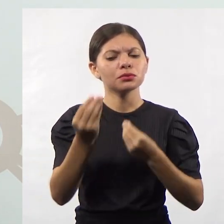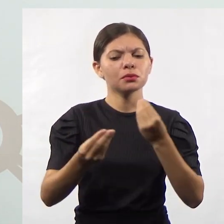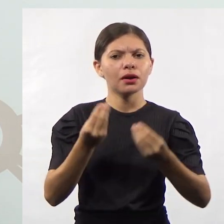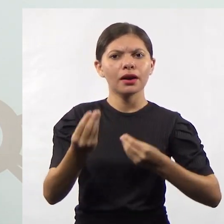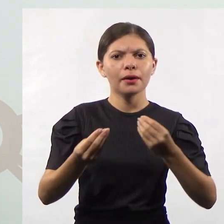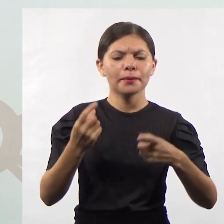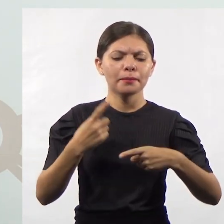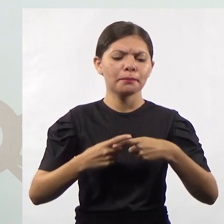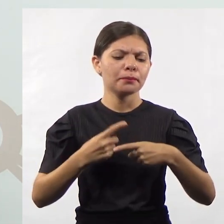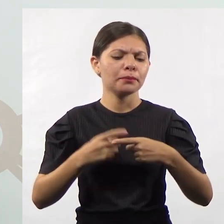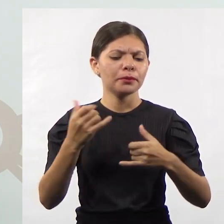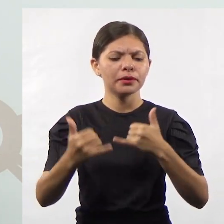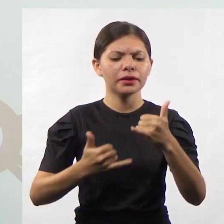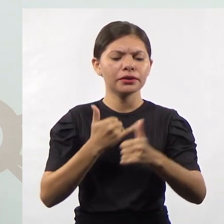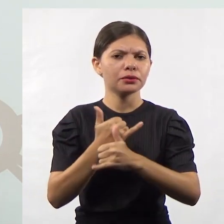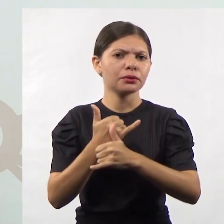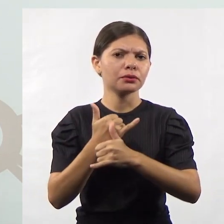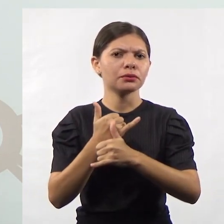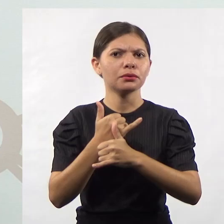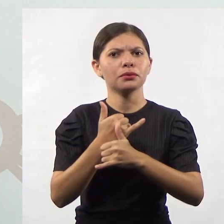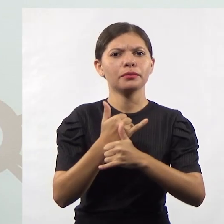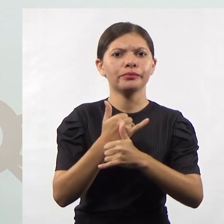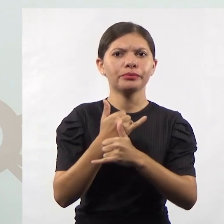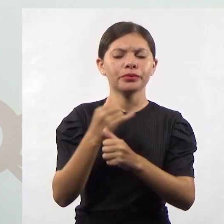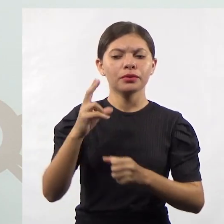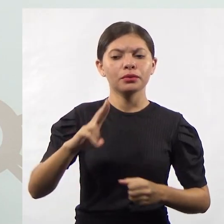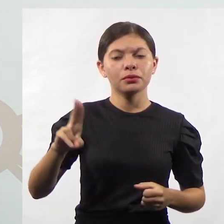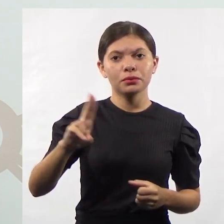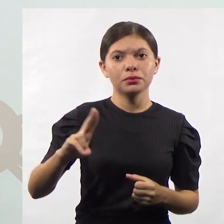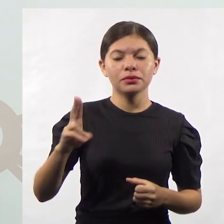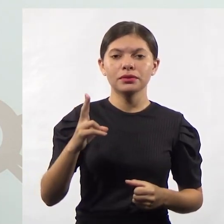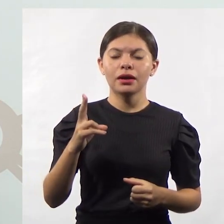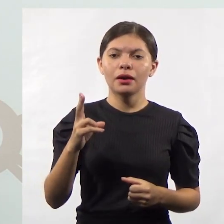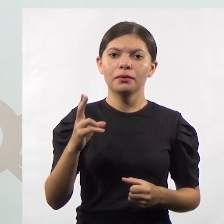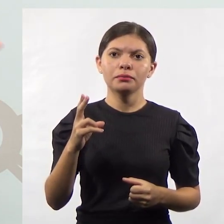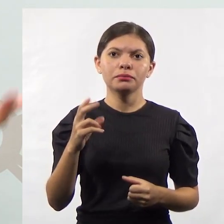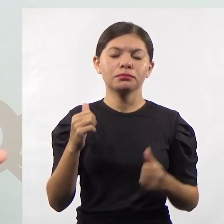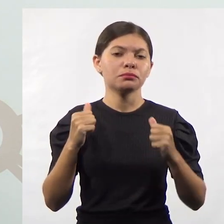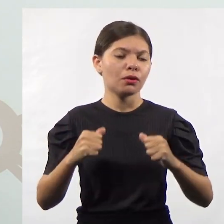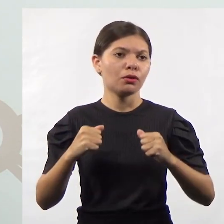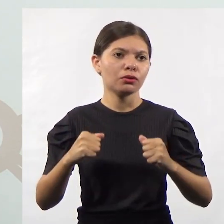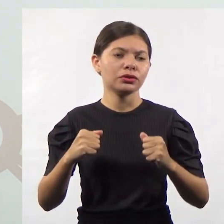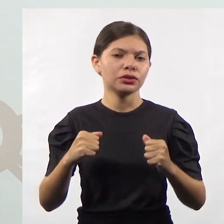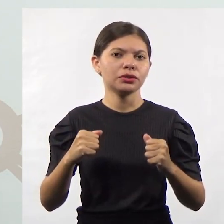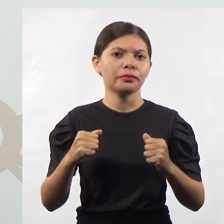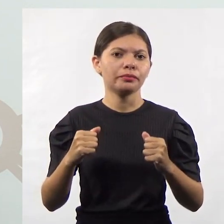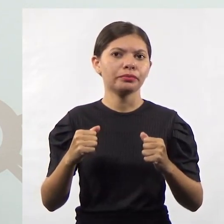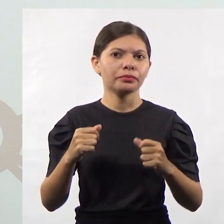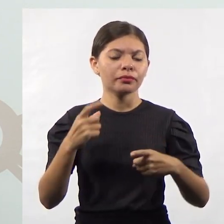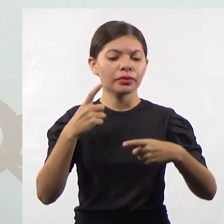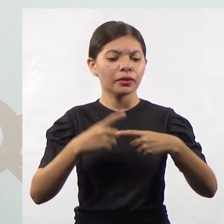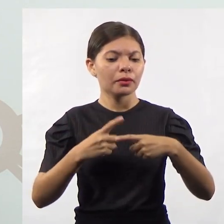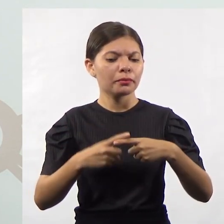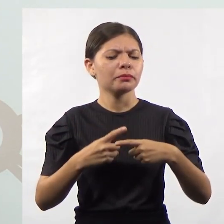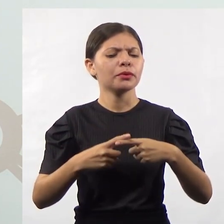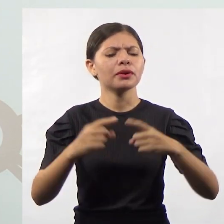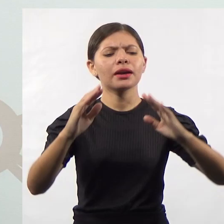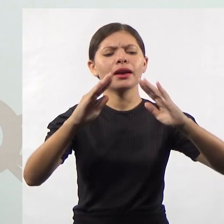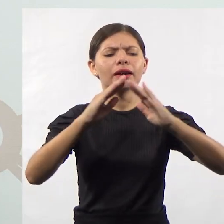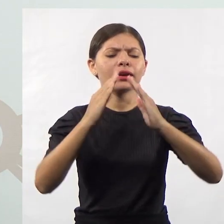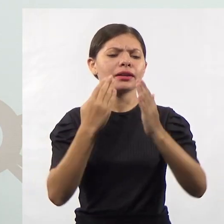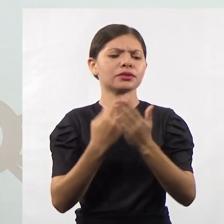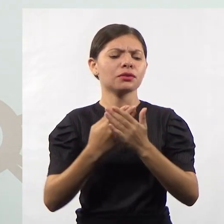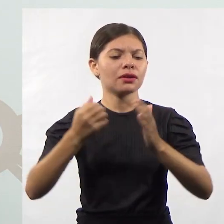pode ser utilizado na educação infantil, no ensino fundamental, por que ele pode ser usado de repente para alfabetização, por que essa